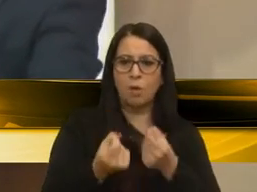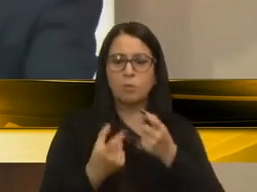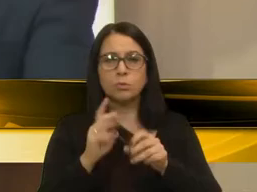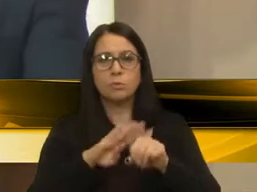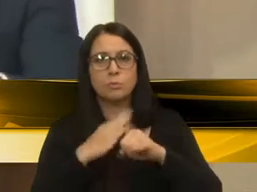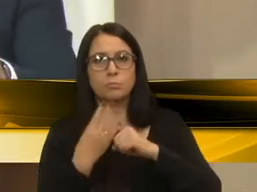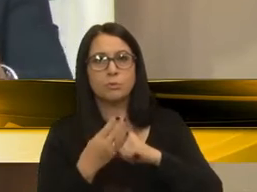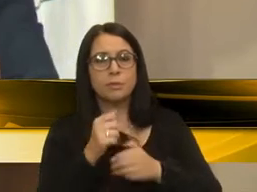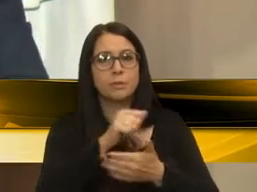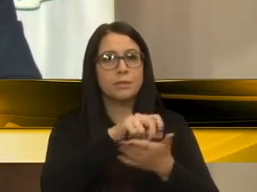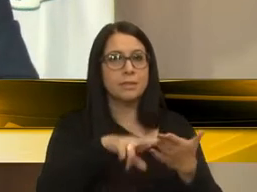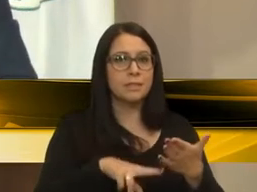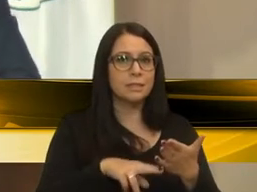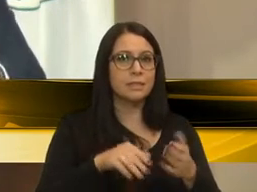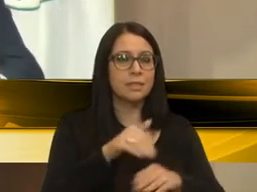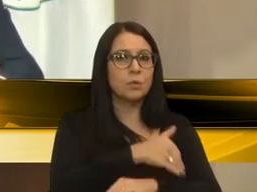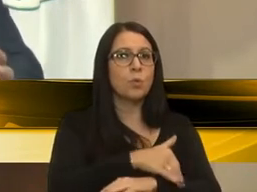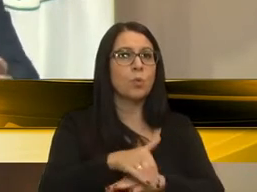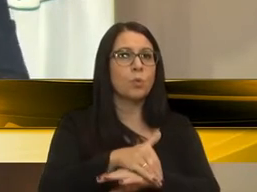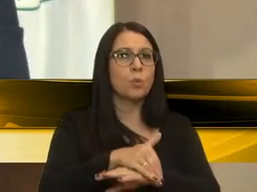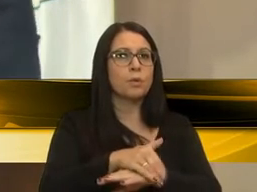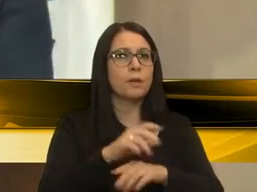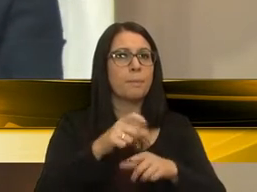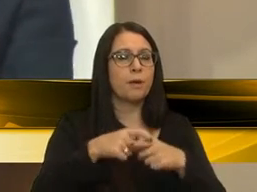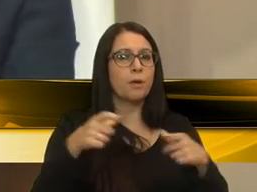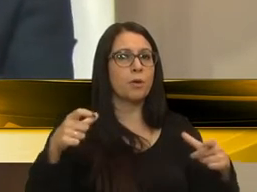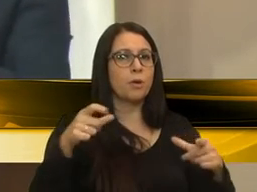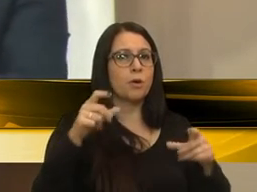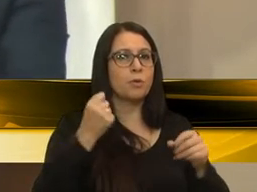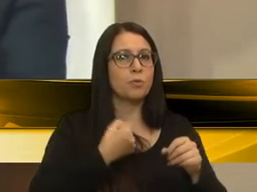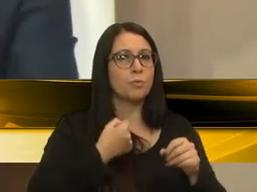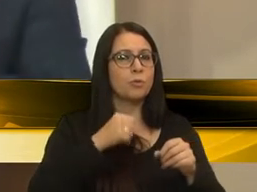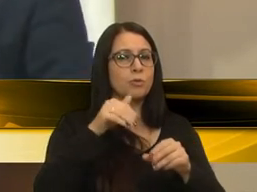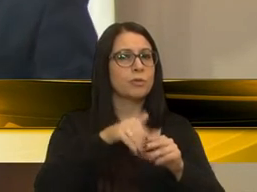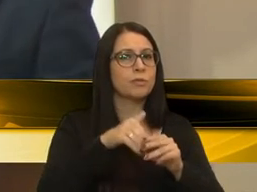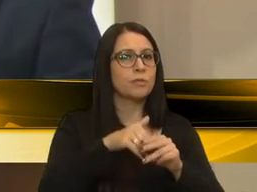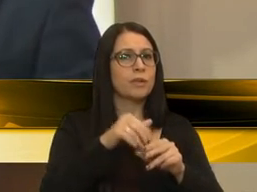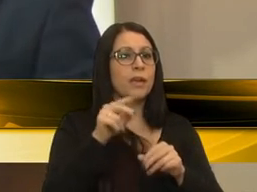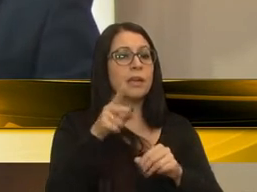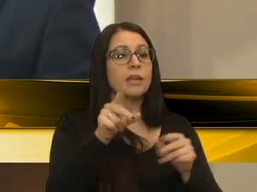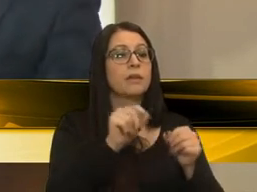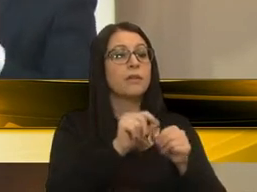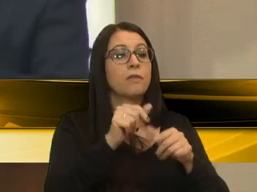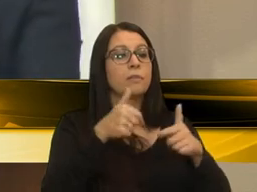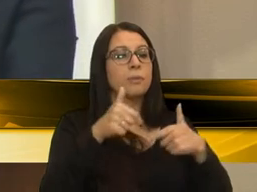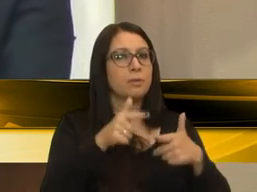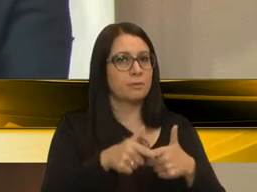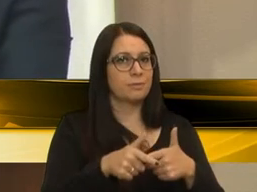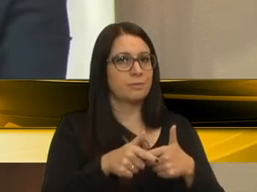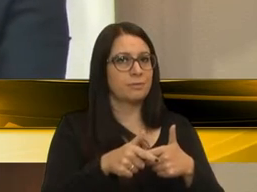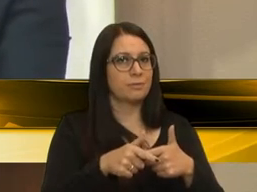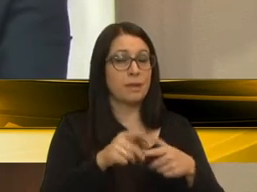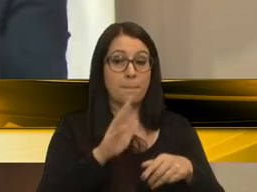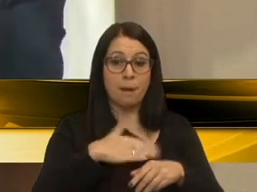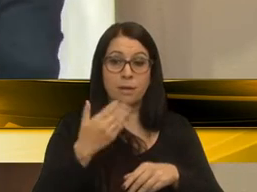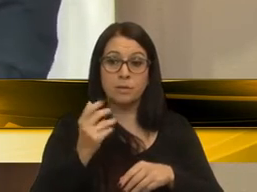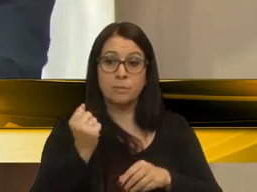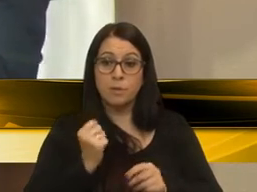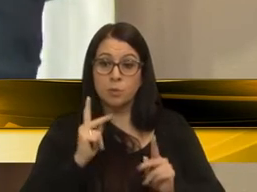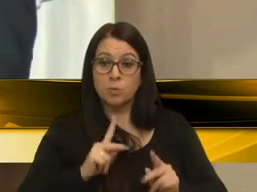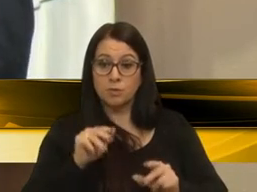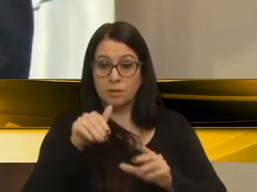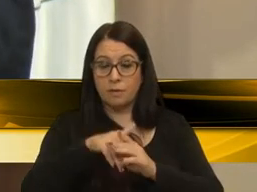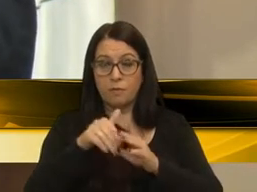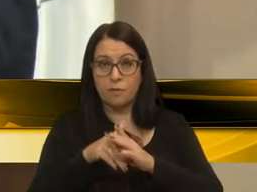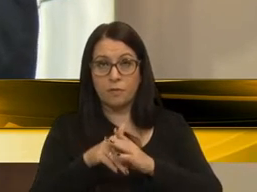e analisando ruas onde tem o maior número de eleitores. É ali, então, que nós vamos trabalhar. É onde tem o maior número de eleitores, nós